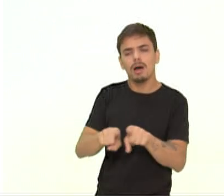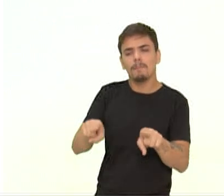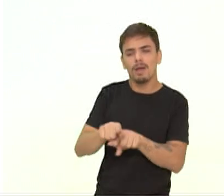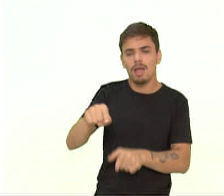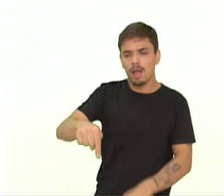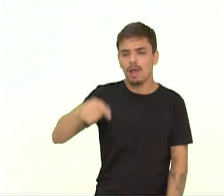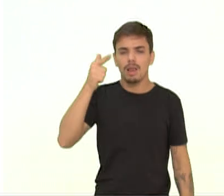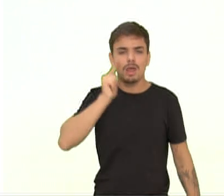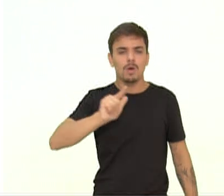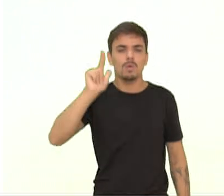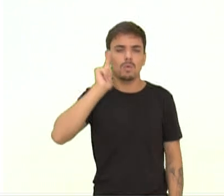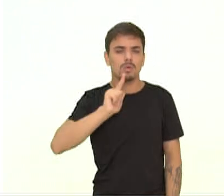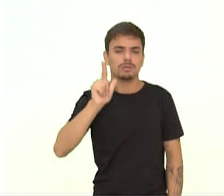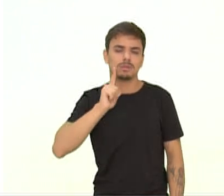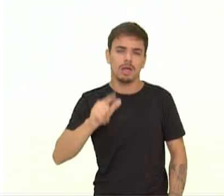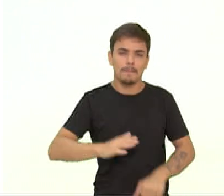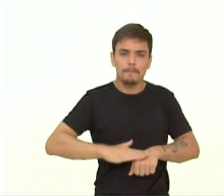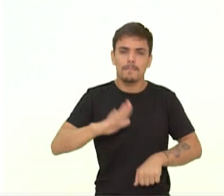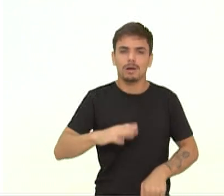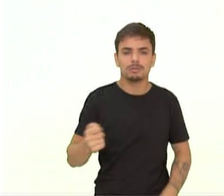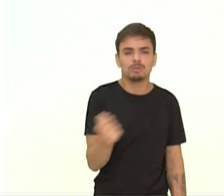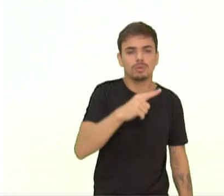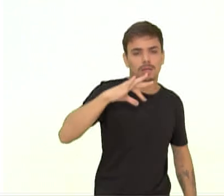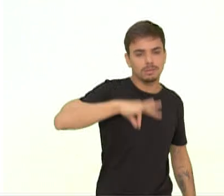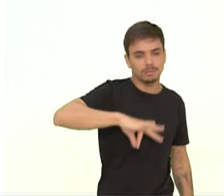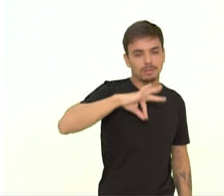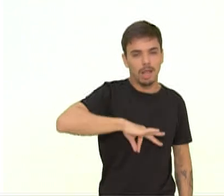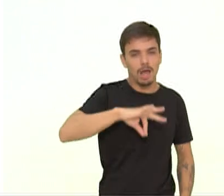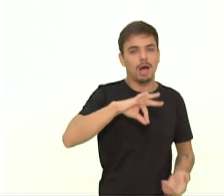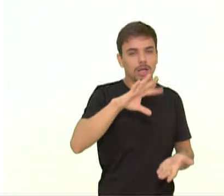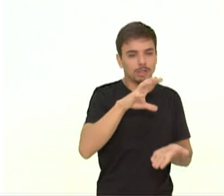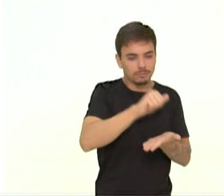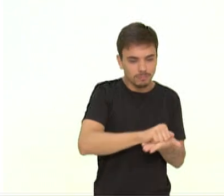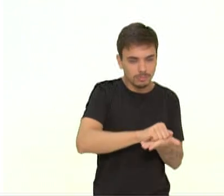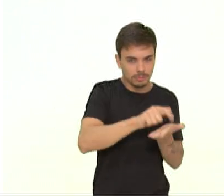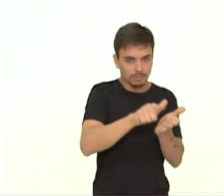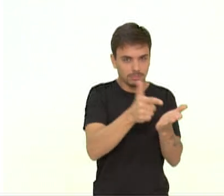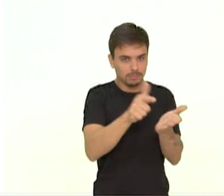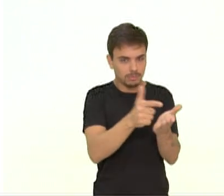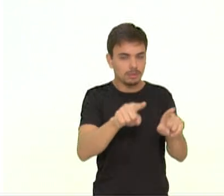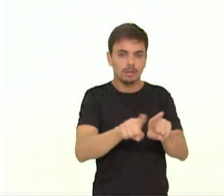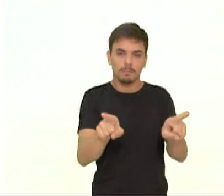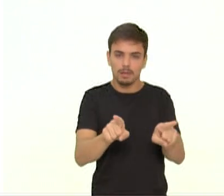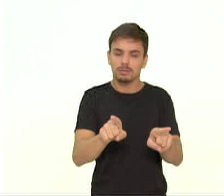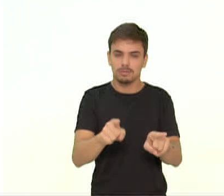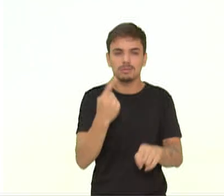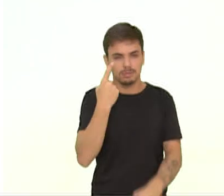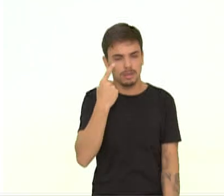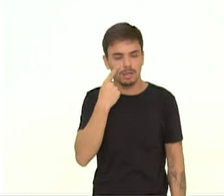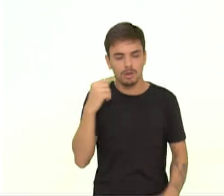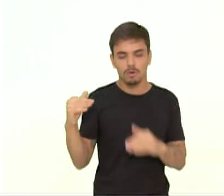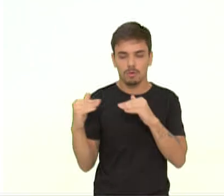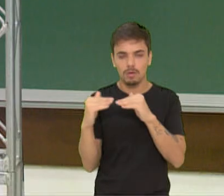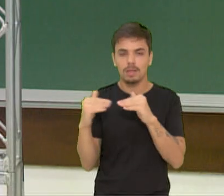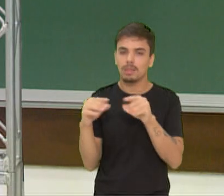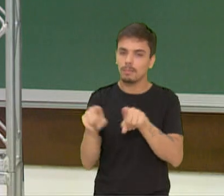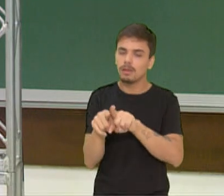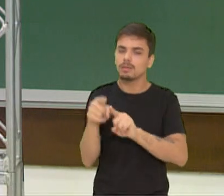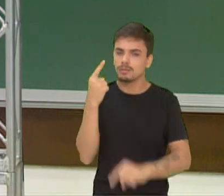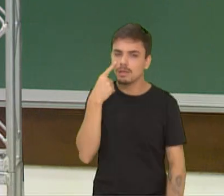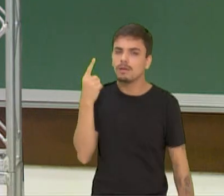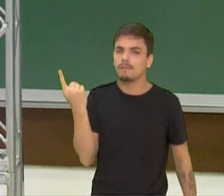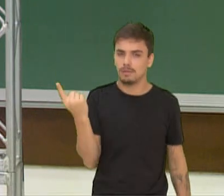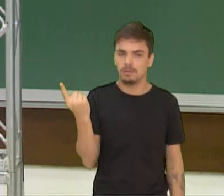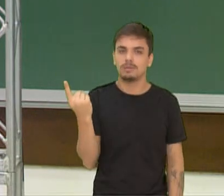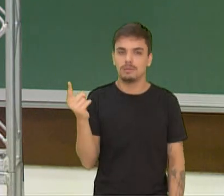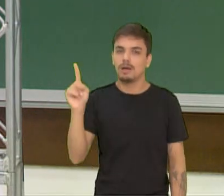ganha muito mais do que se tivesse empregado, com carteira assinada. Seu Bira parece concordar. Então veja, isso é